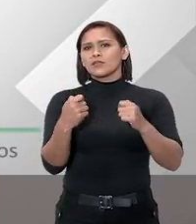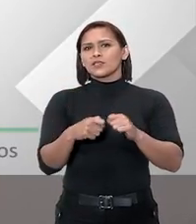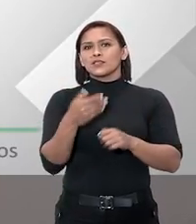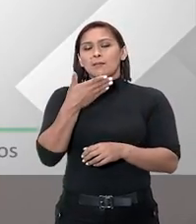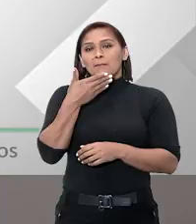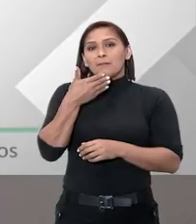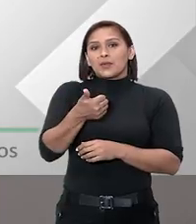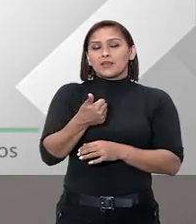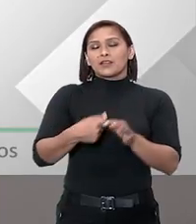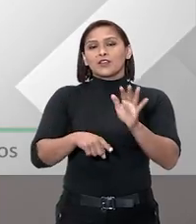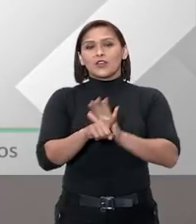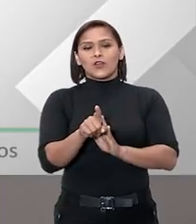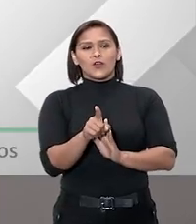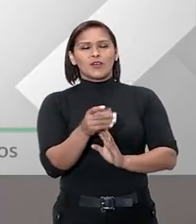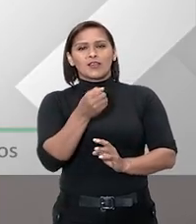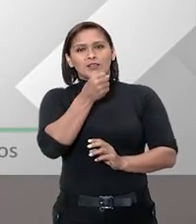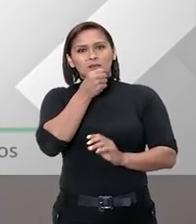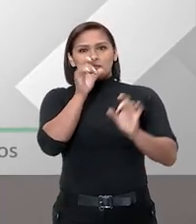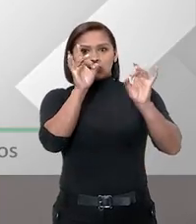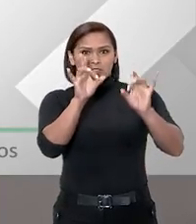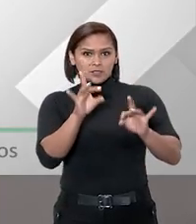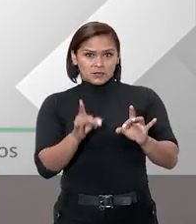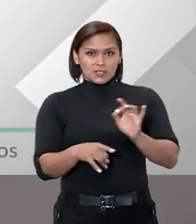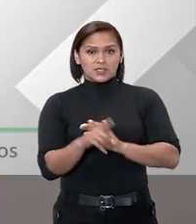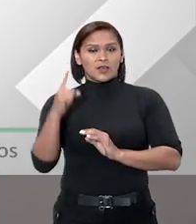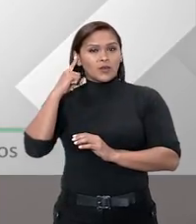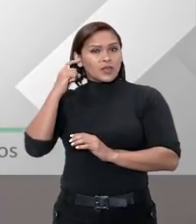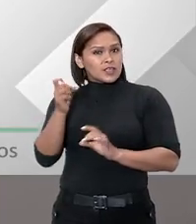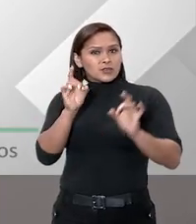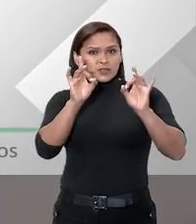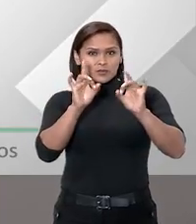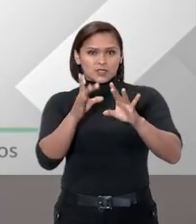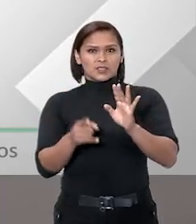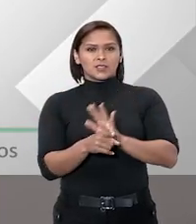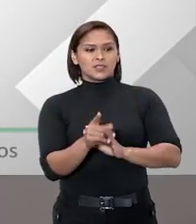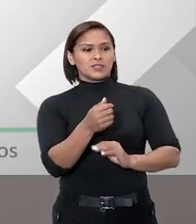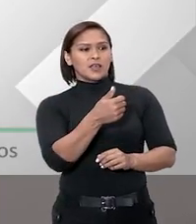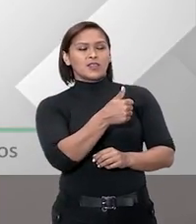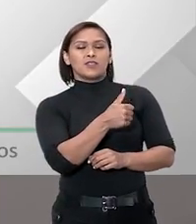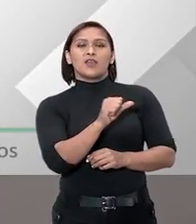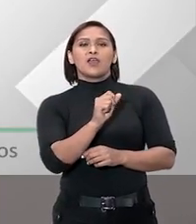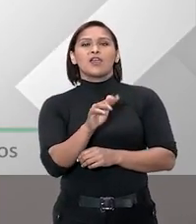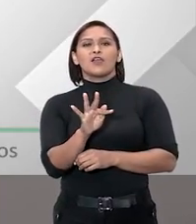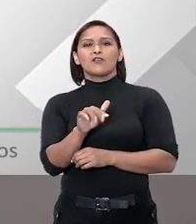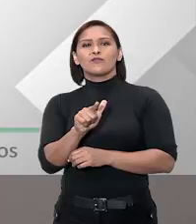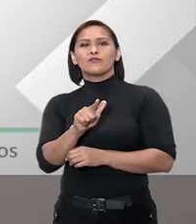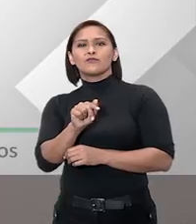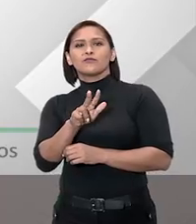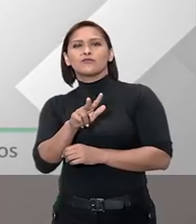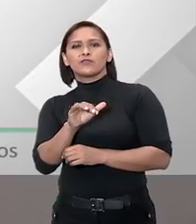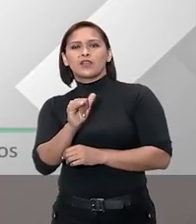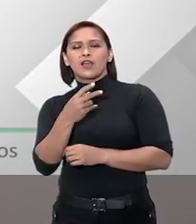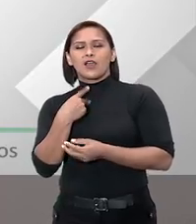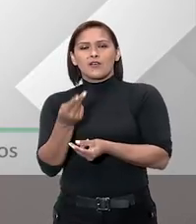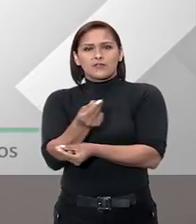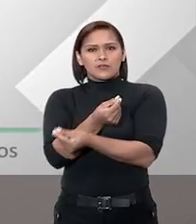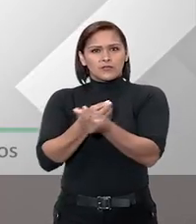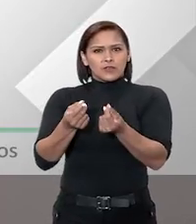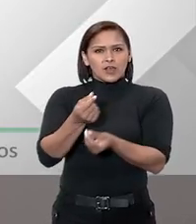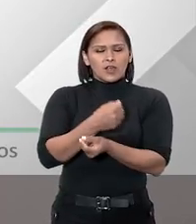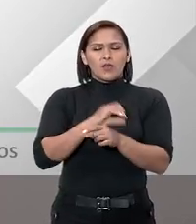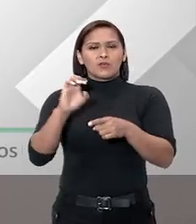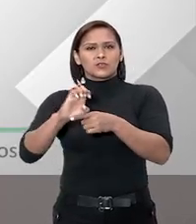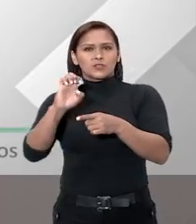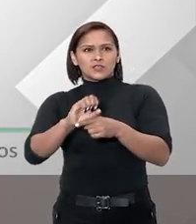precisamos melhorar em relação ao depoimento especial e à escuta especializada. O doutor Flávio aí mencionou essa questão aí orçamentária de